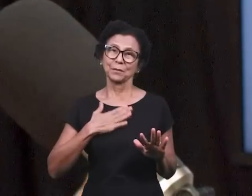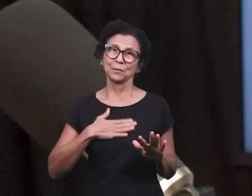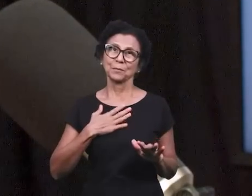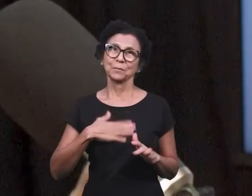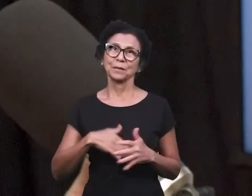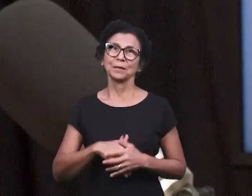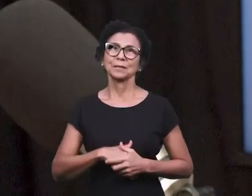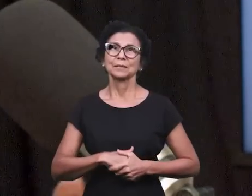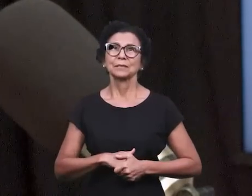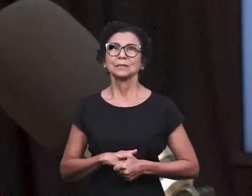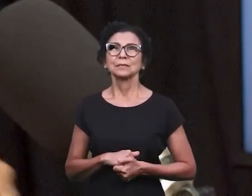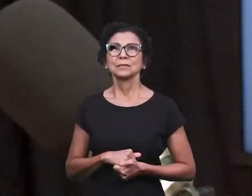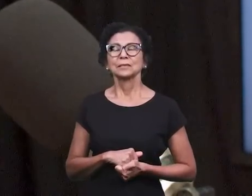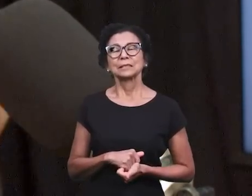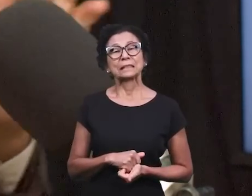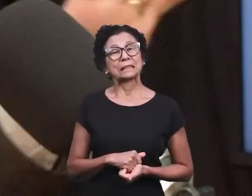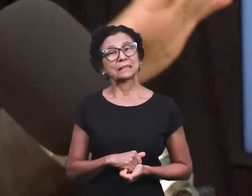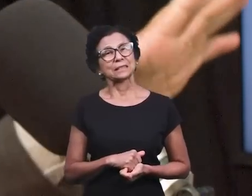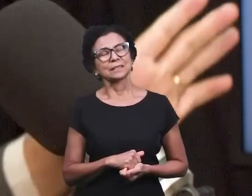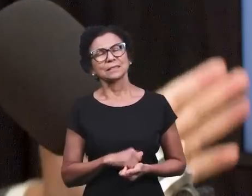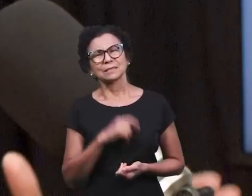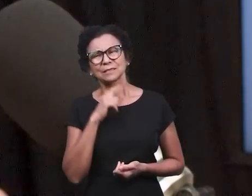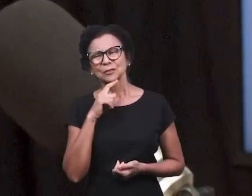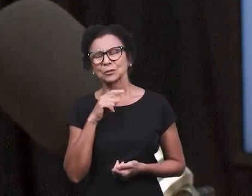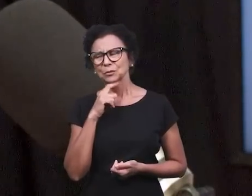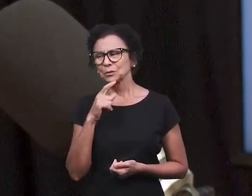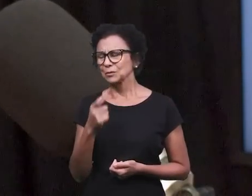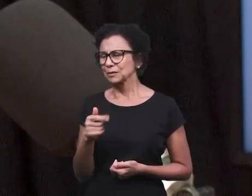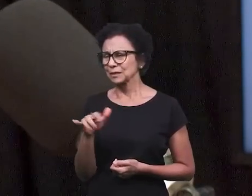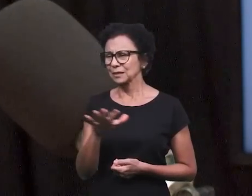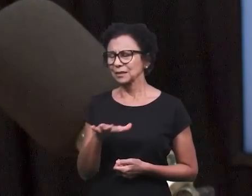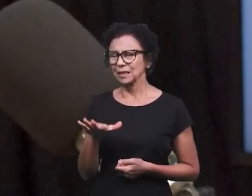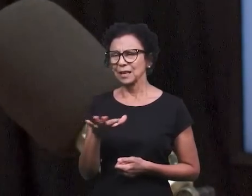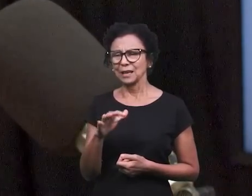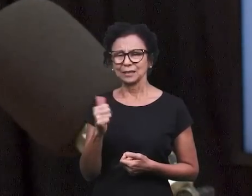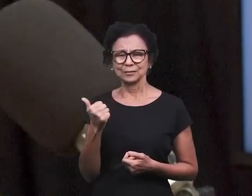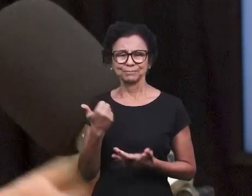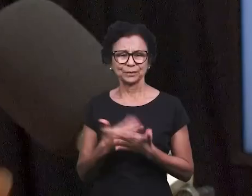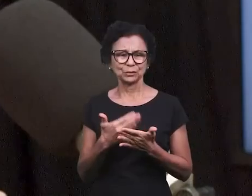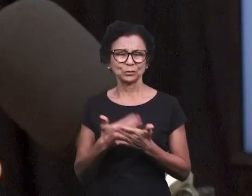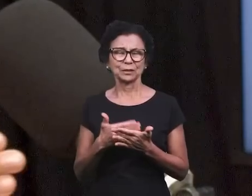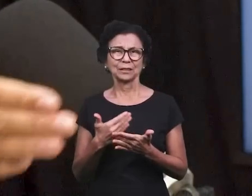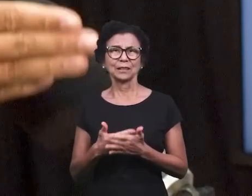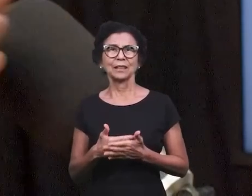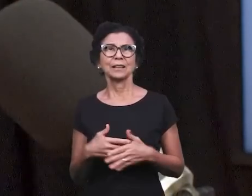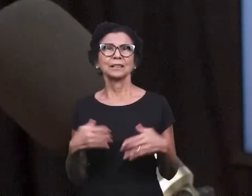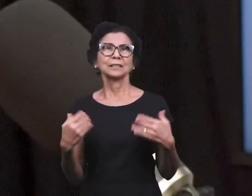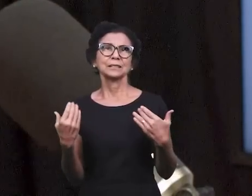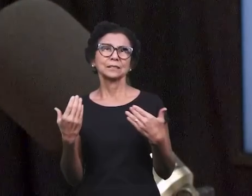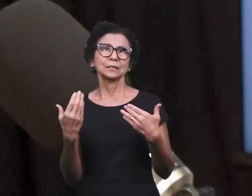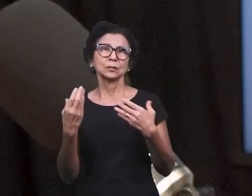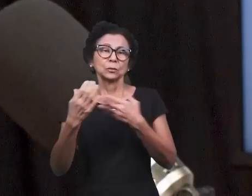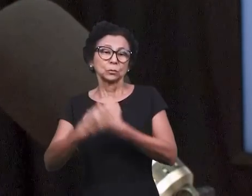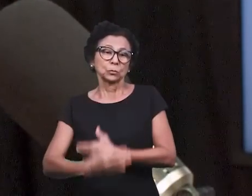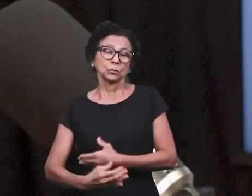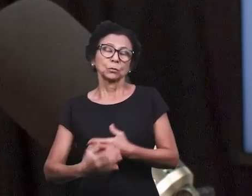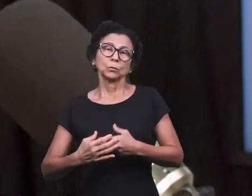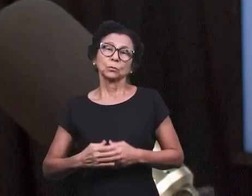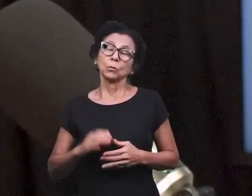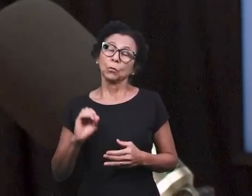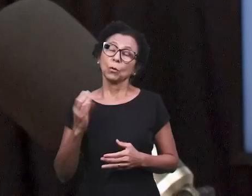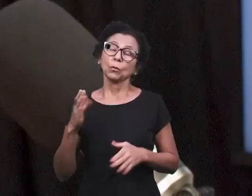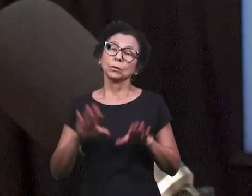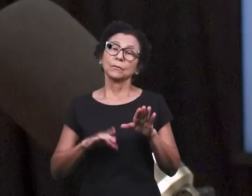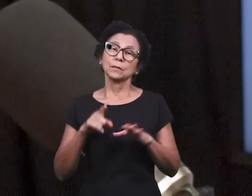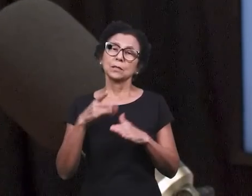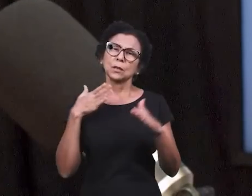né? Está lá no comecinho, de repente, sem saber que área de concurso estudar, né? Ou você pode estar num momento como esse, já foi